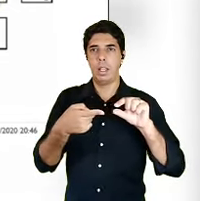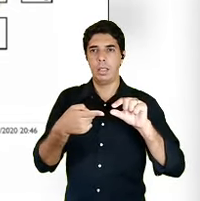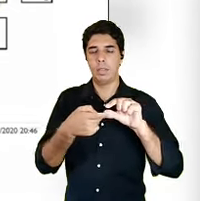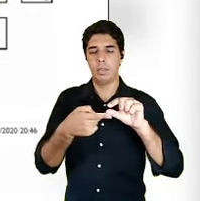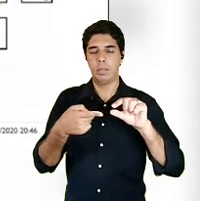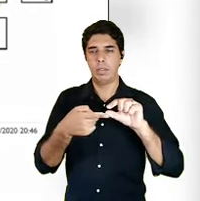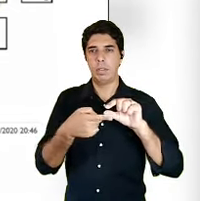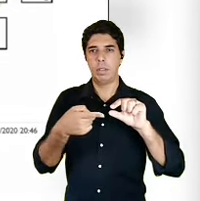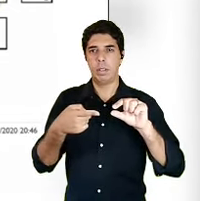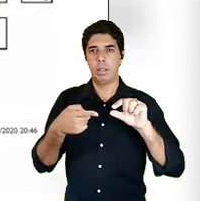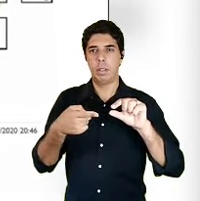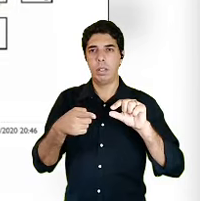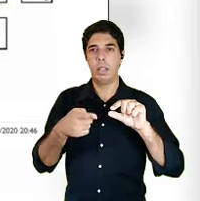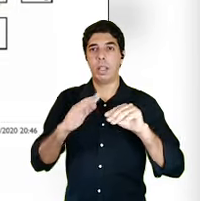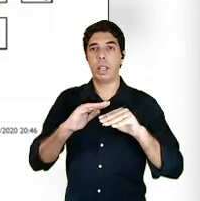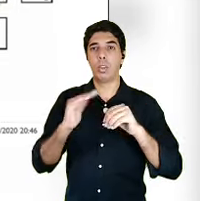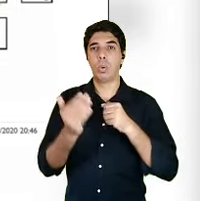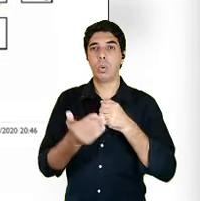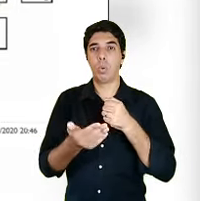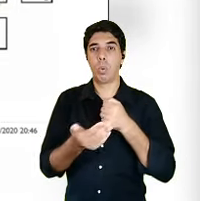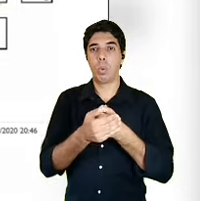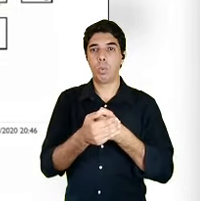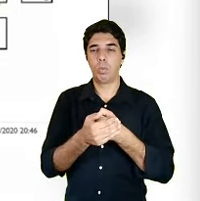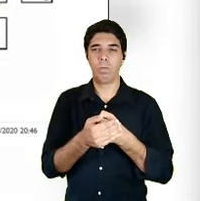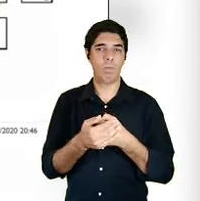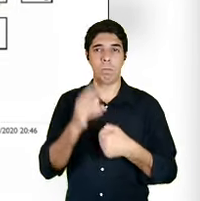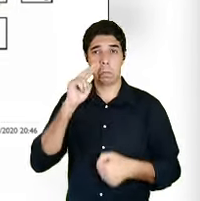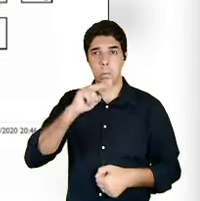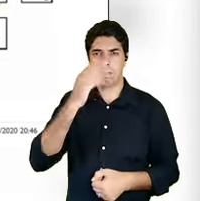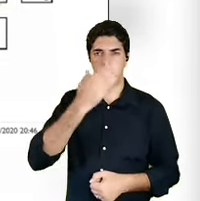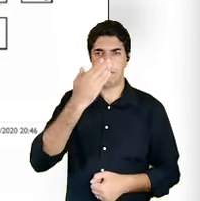que está por trás, eu não consigo ver aqui, mas ela existe.